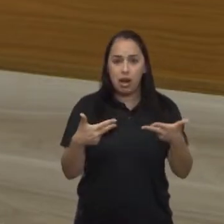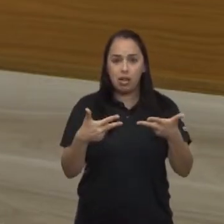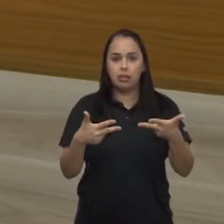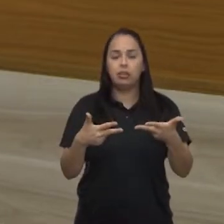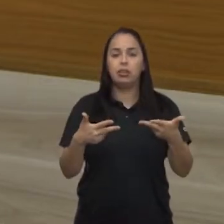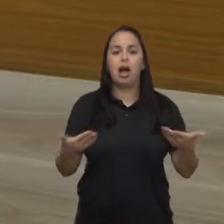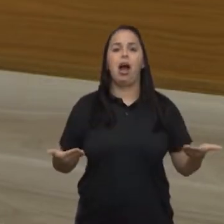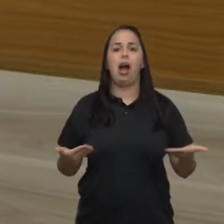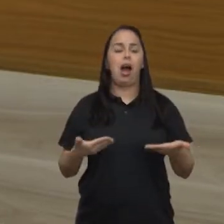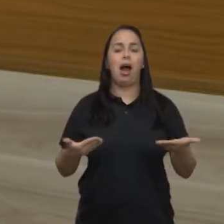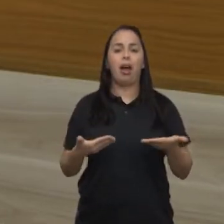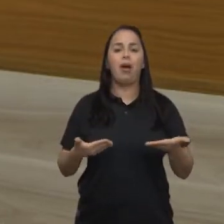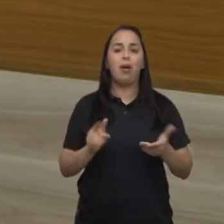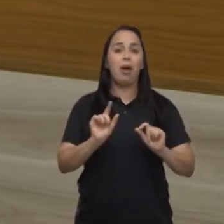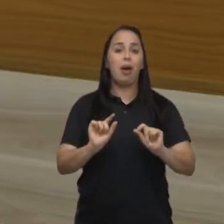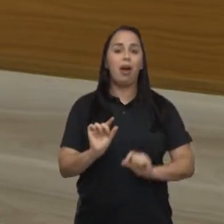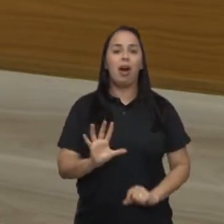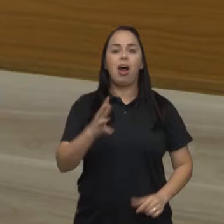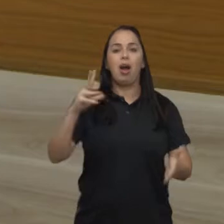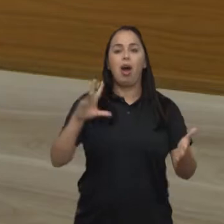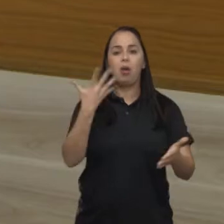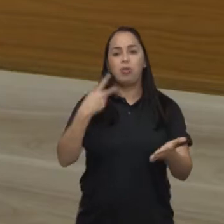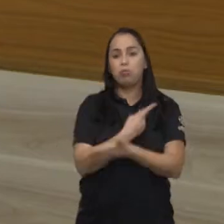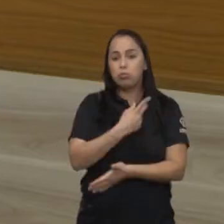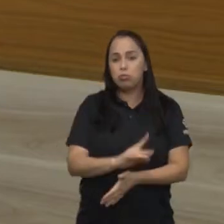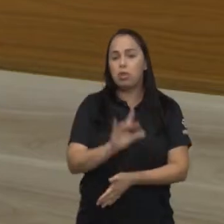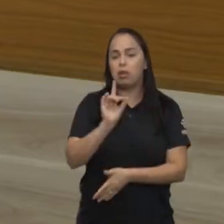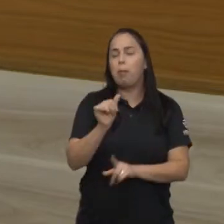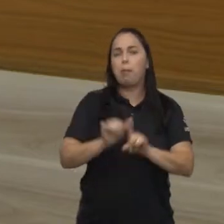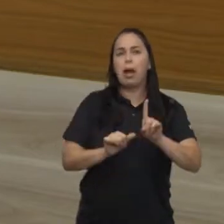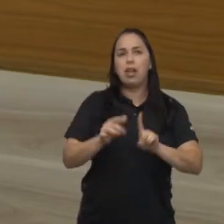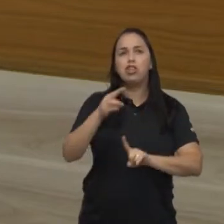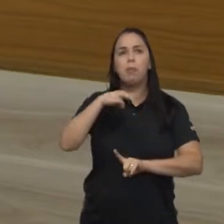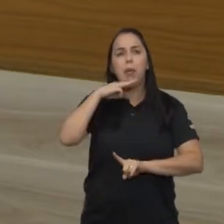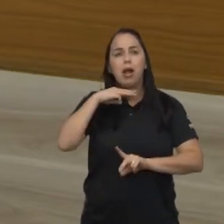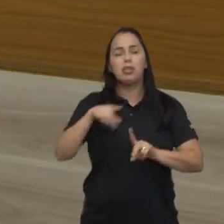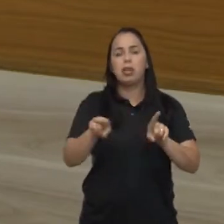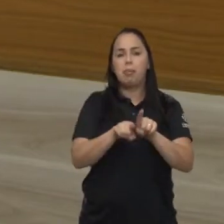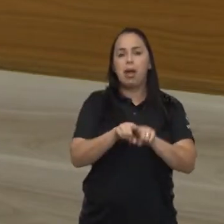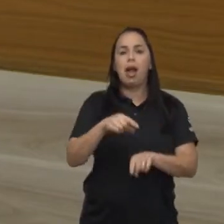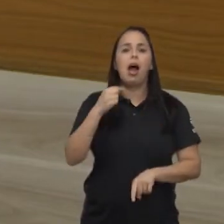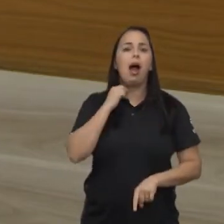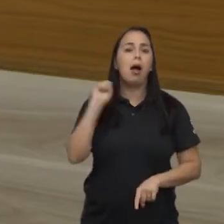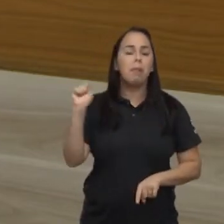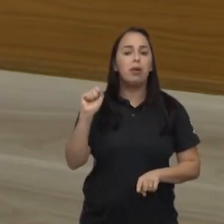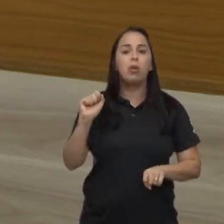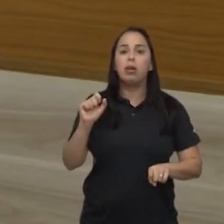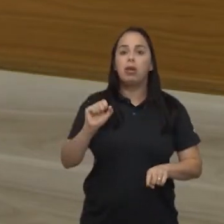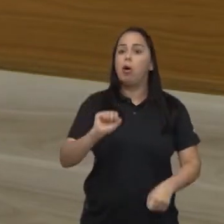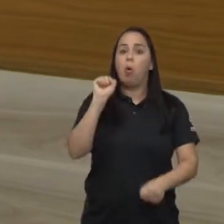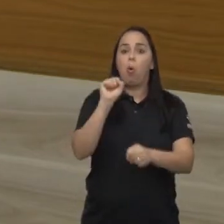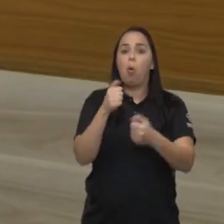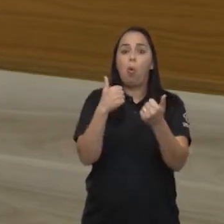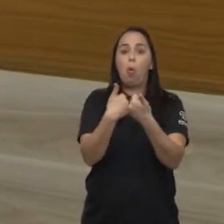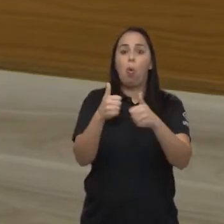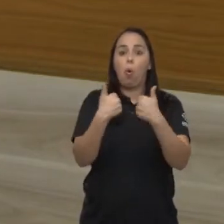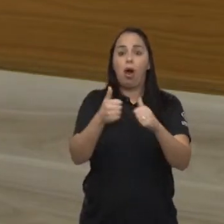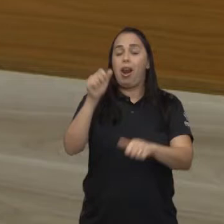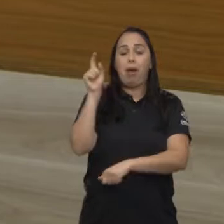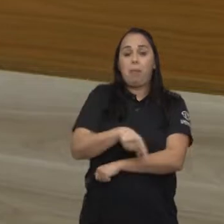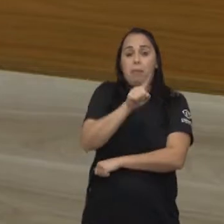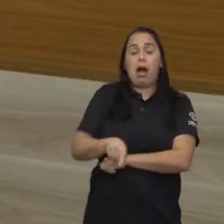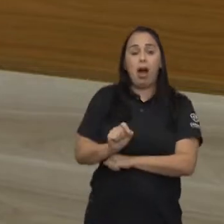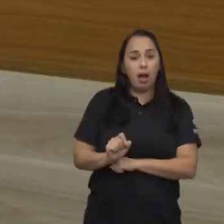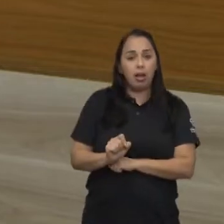dos transportes recentemente houve episódios aproximadamente praticamente no mês de março e Abril onde que cortaram